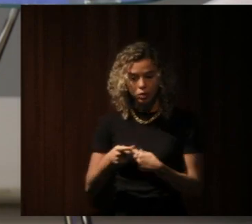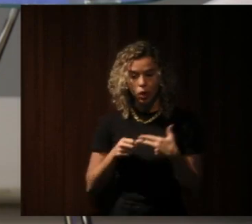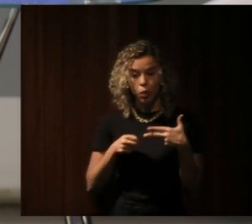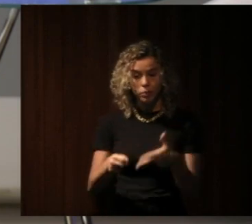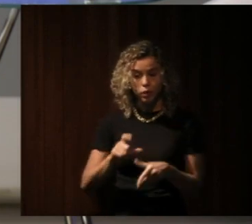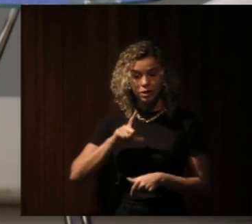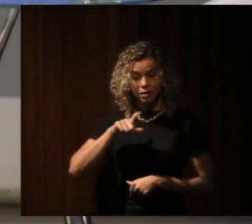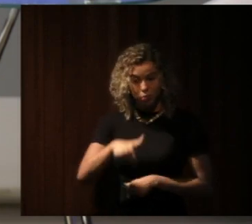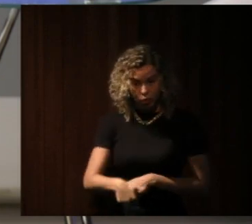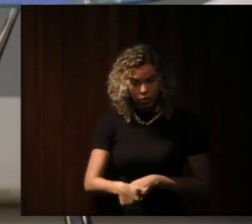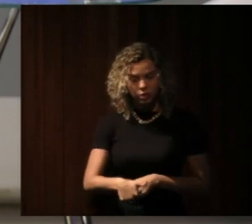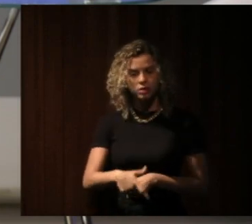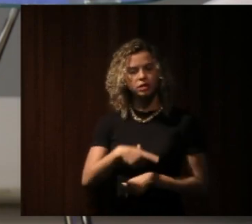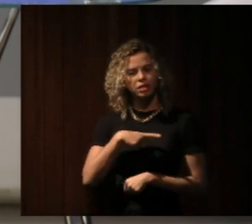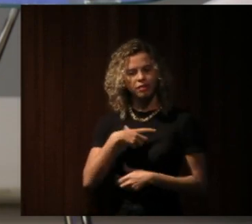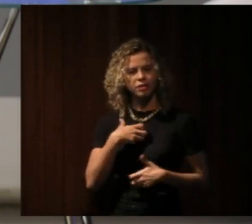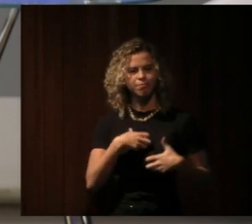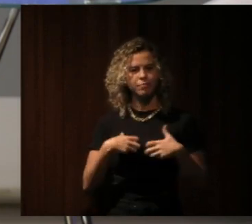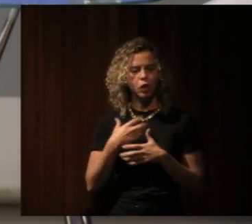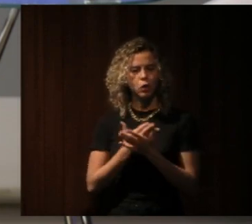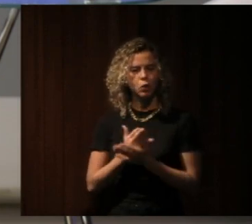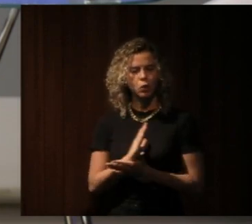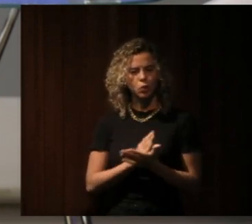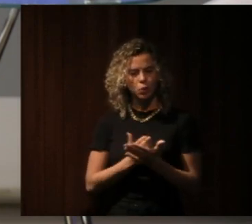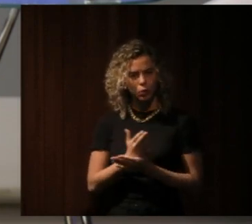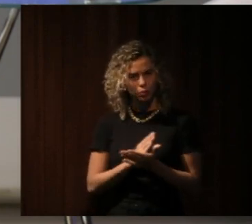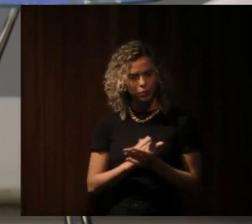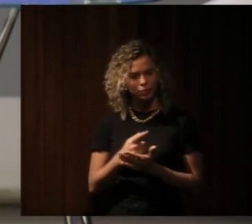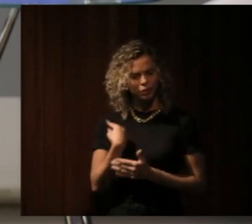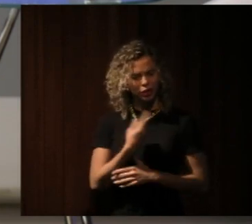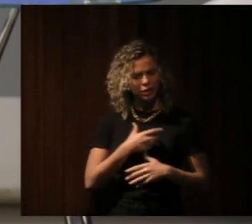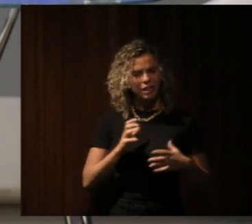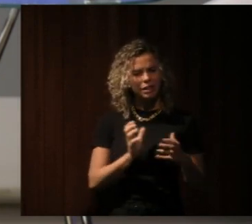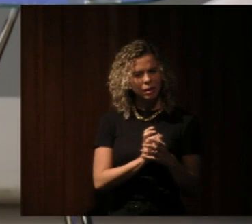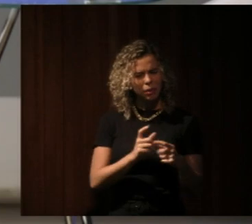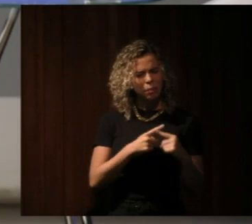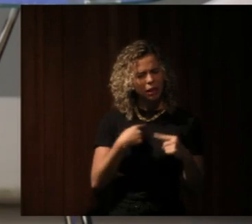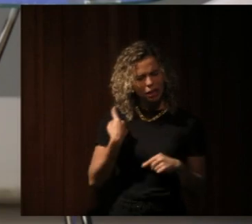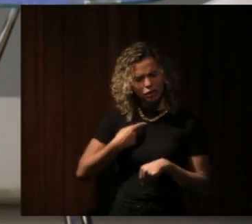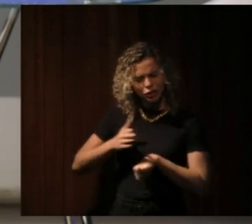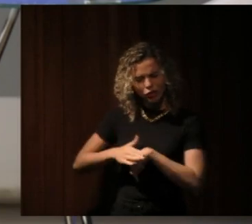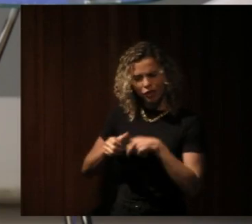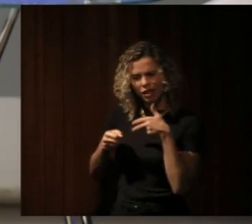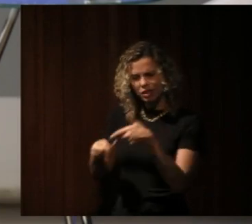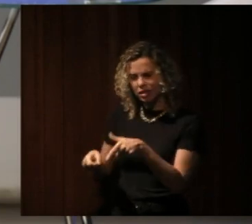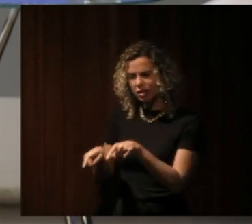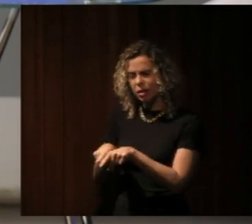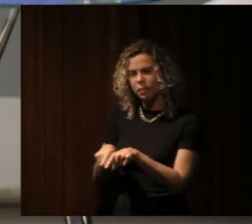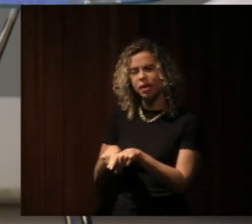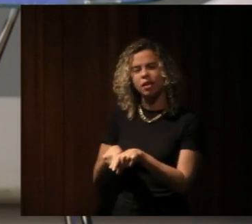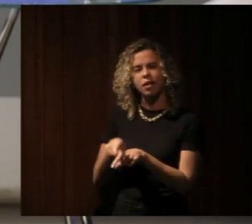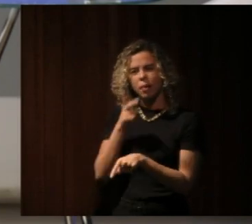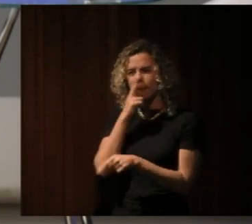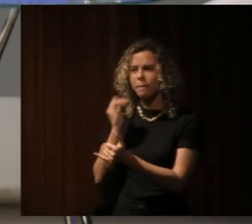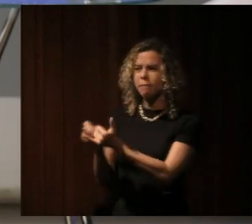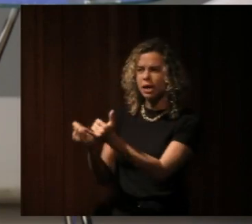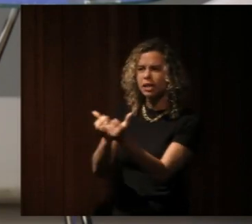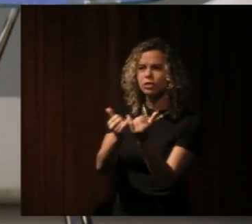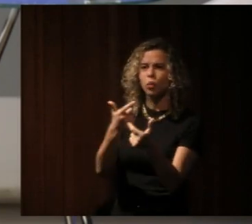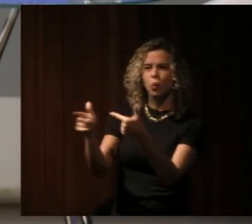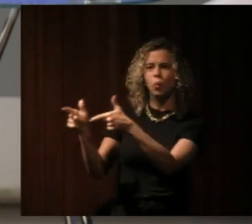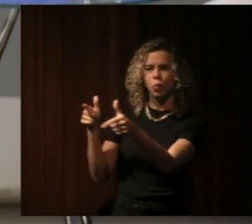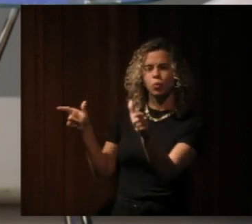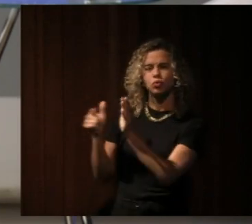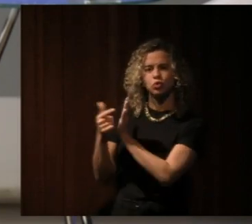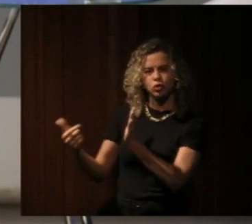cobertura houve um incômodo nosso eh com a nossa própria cobertura e acho que foi próxima da cobertura de vários